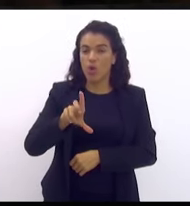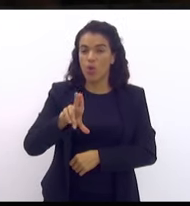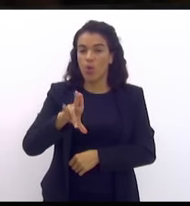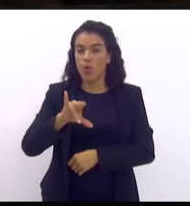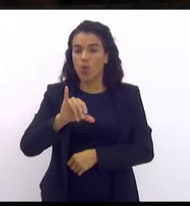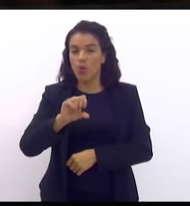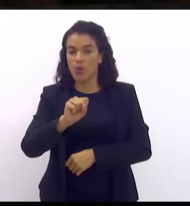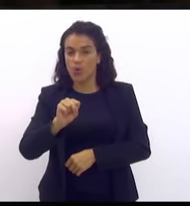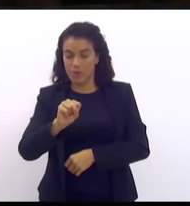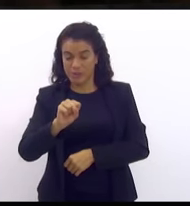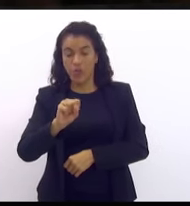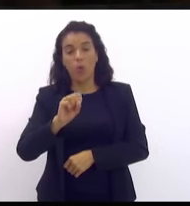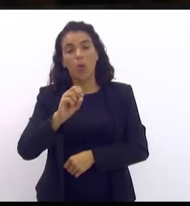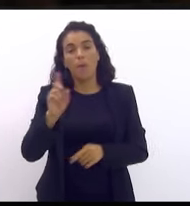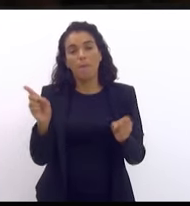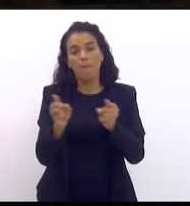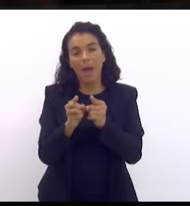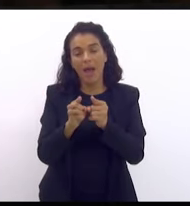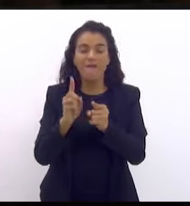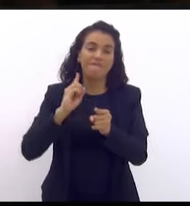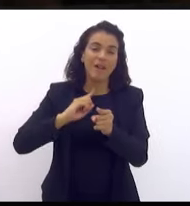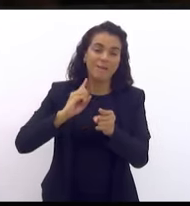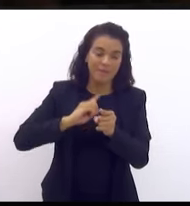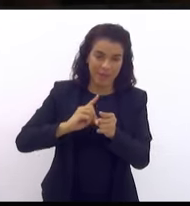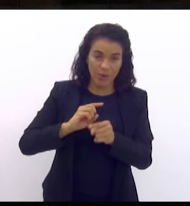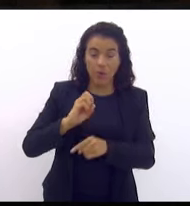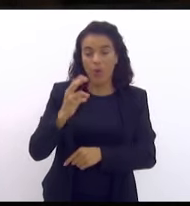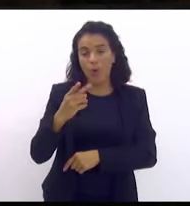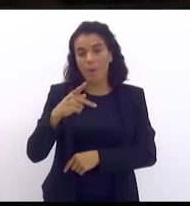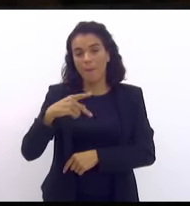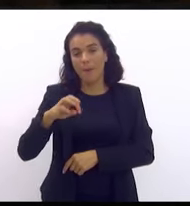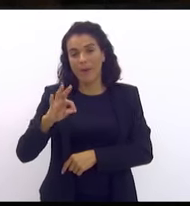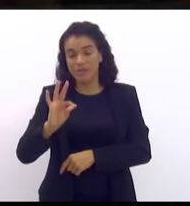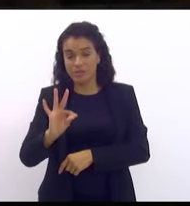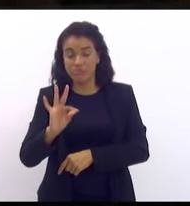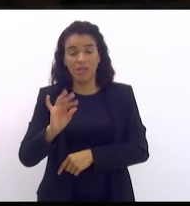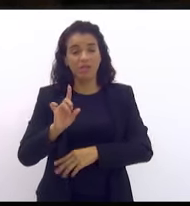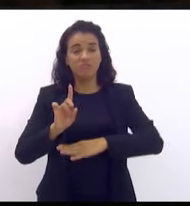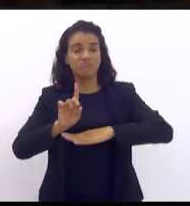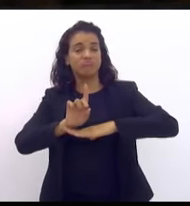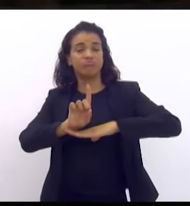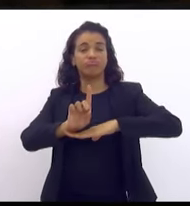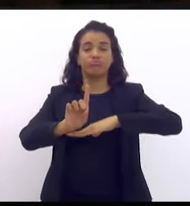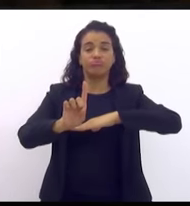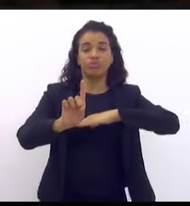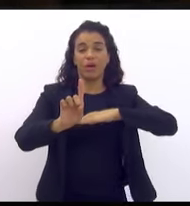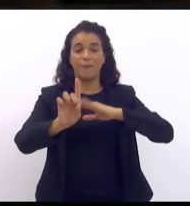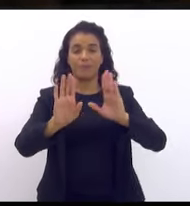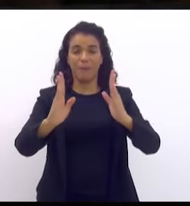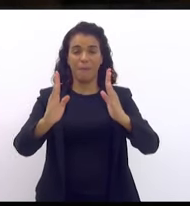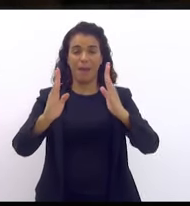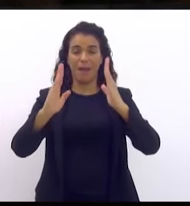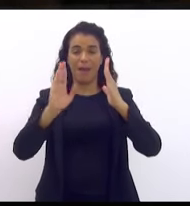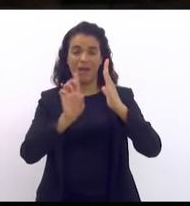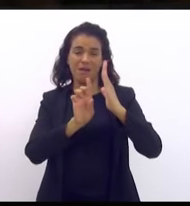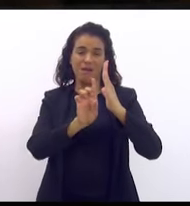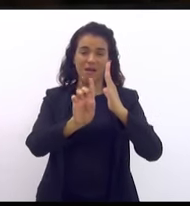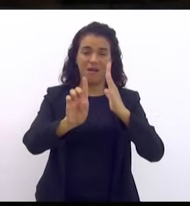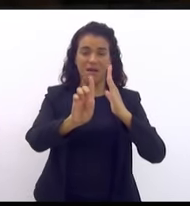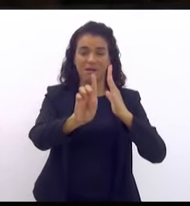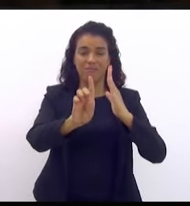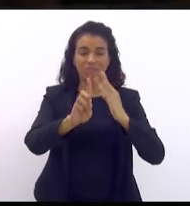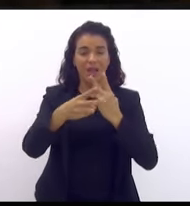o Pet, ou Flamengo, que saiu pela porta da frente de uma cadeia do Rio,